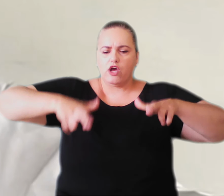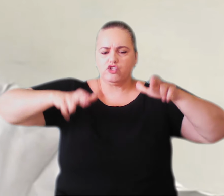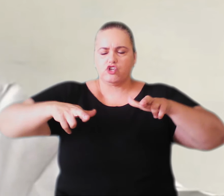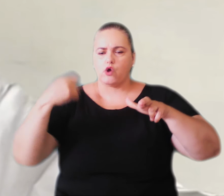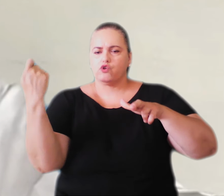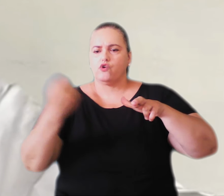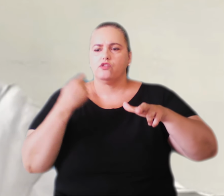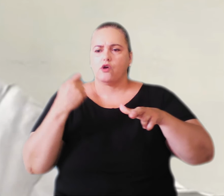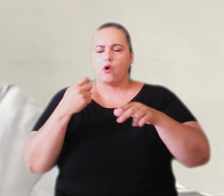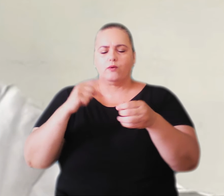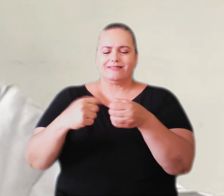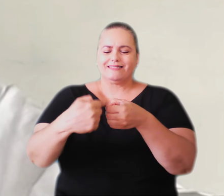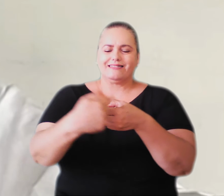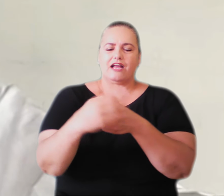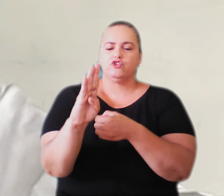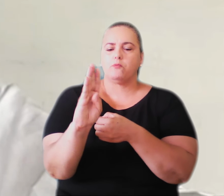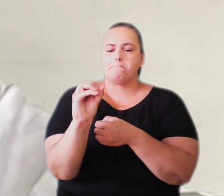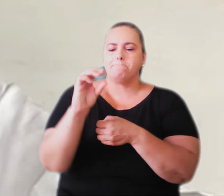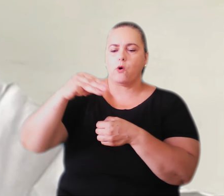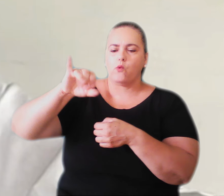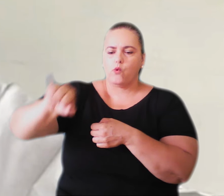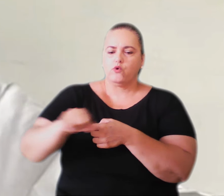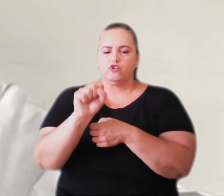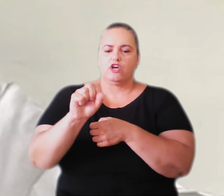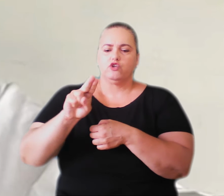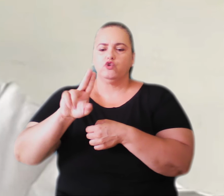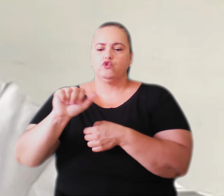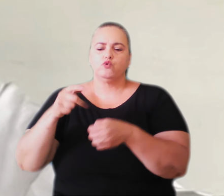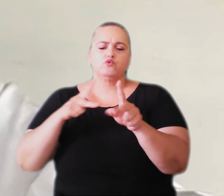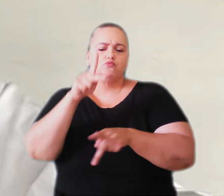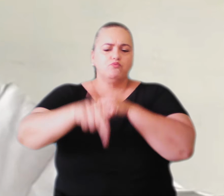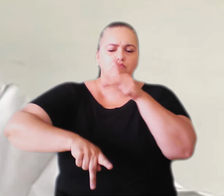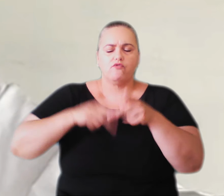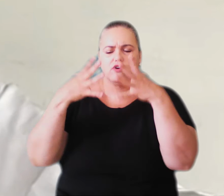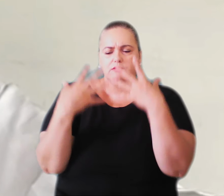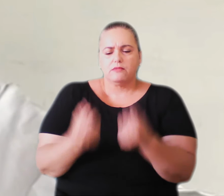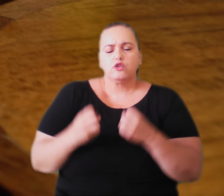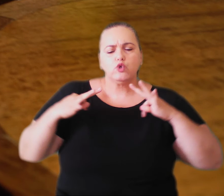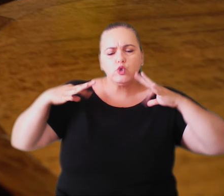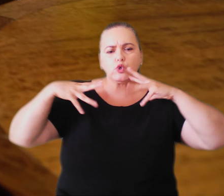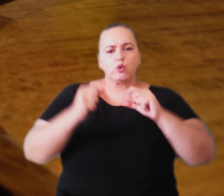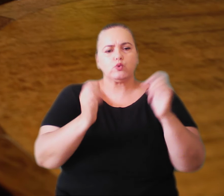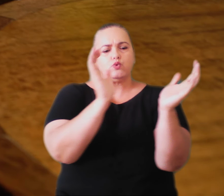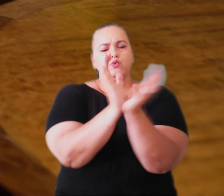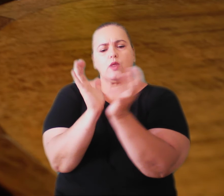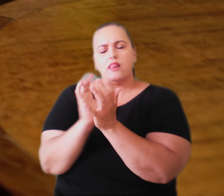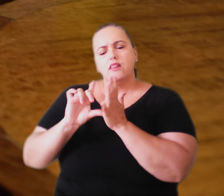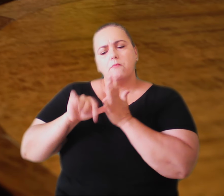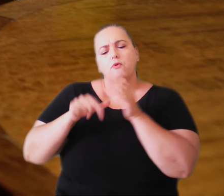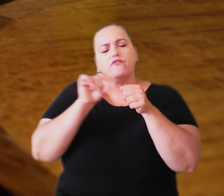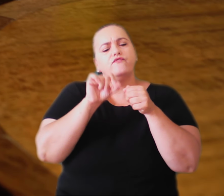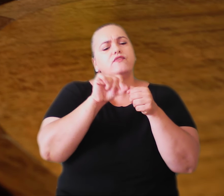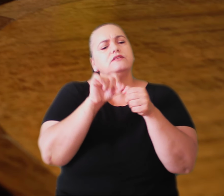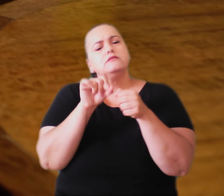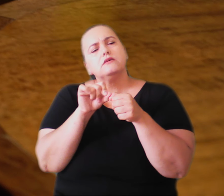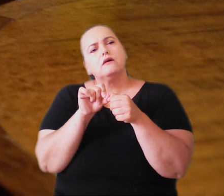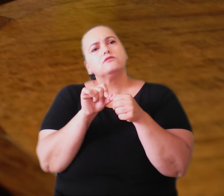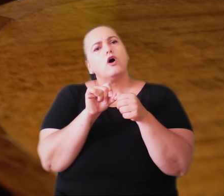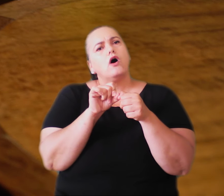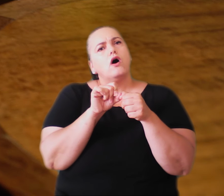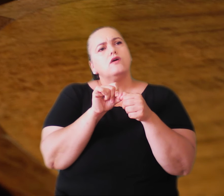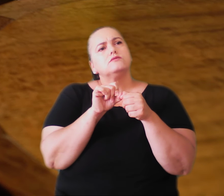Bom Jesus, com aquele povo simples e hospitaleiro, receber a todos os colegas lá, e depois fazíamos as nossas plenárias,